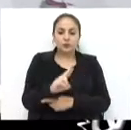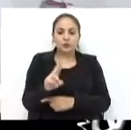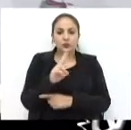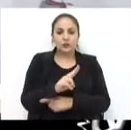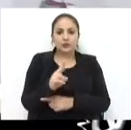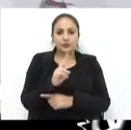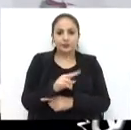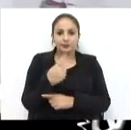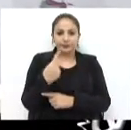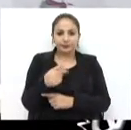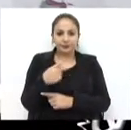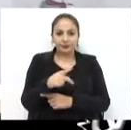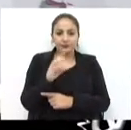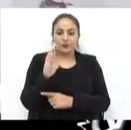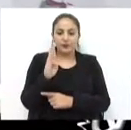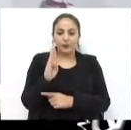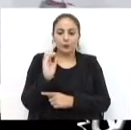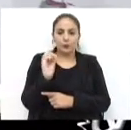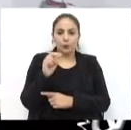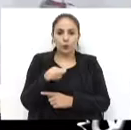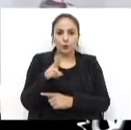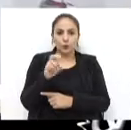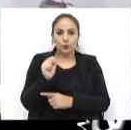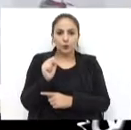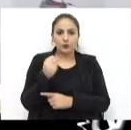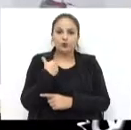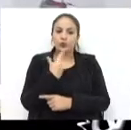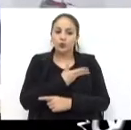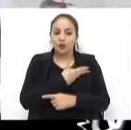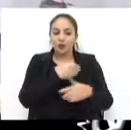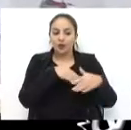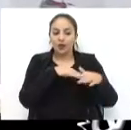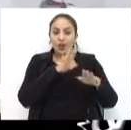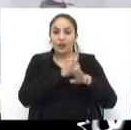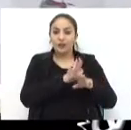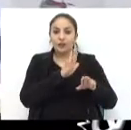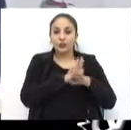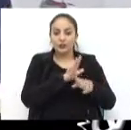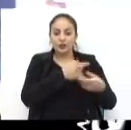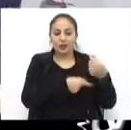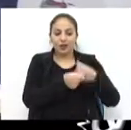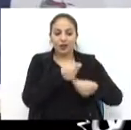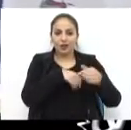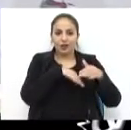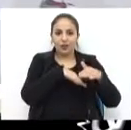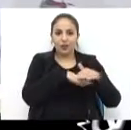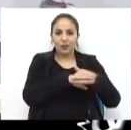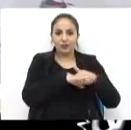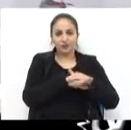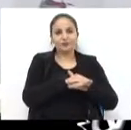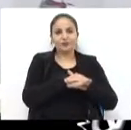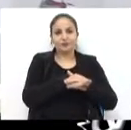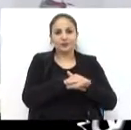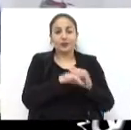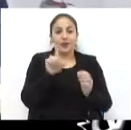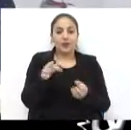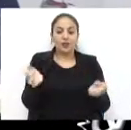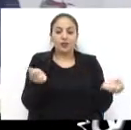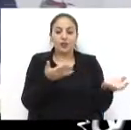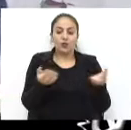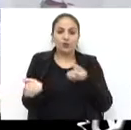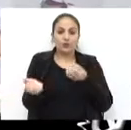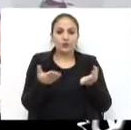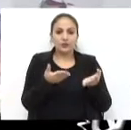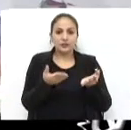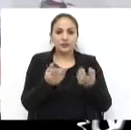utilizar este bônus, garantimos economia ao erário público. Não é uma novidade nos setores